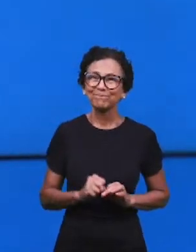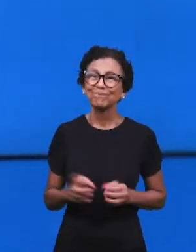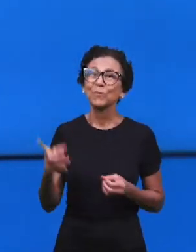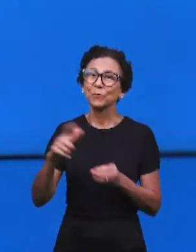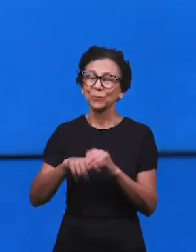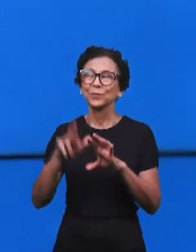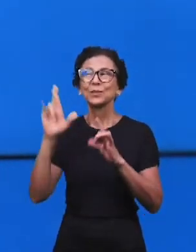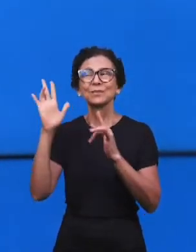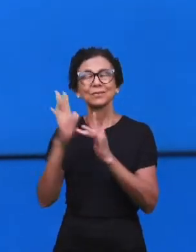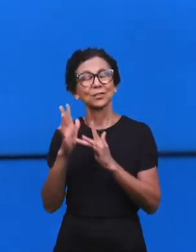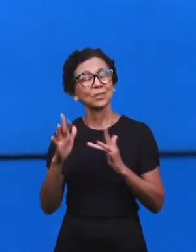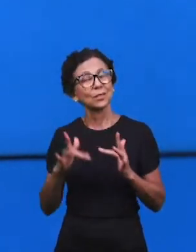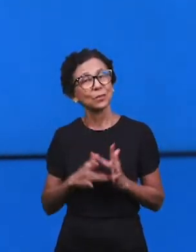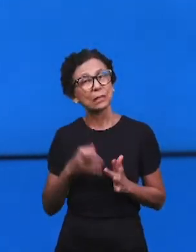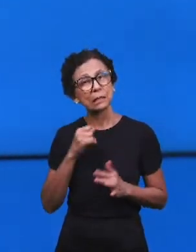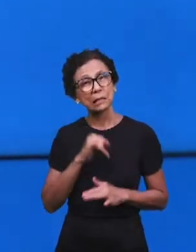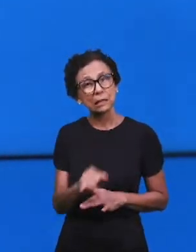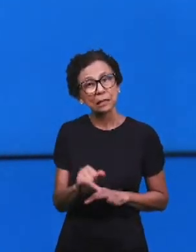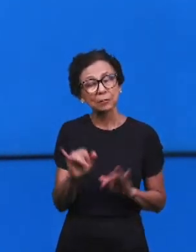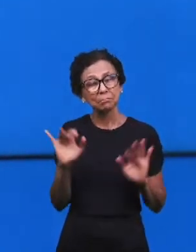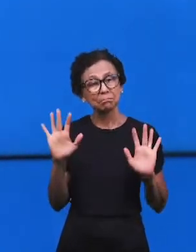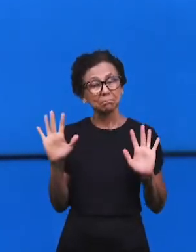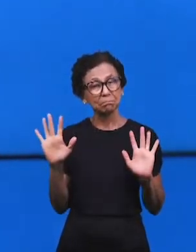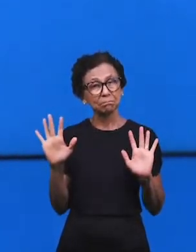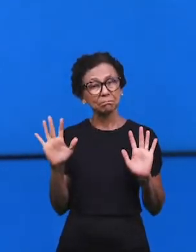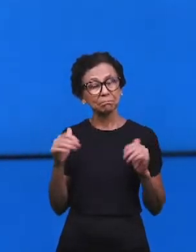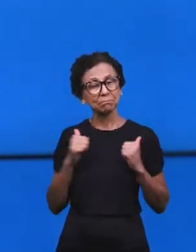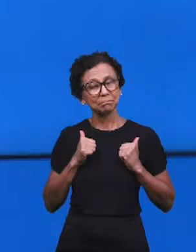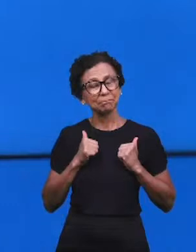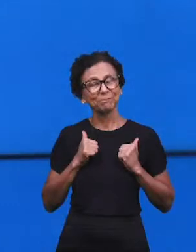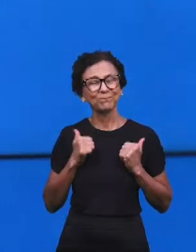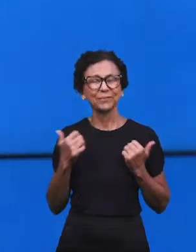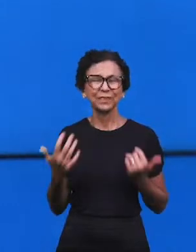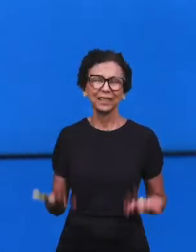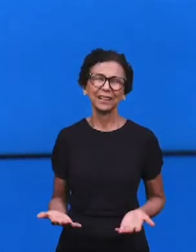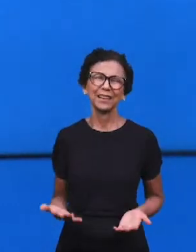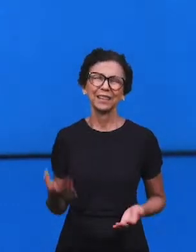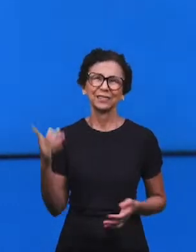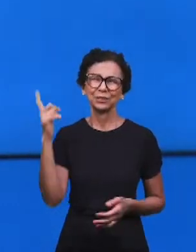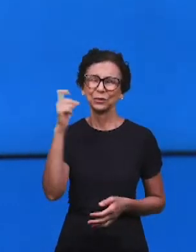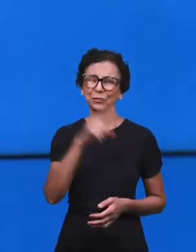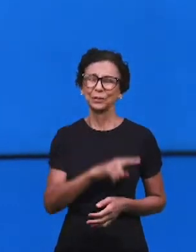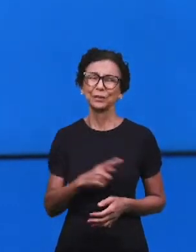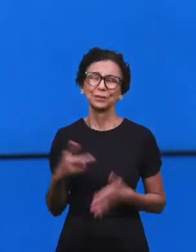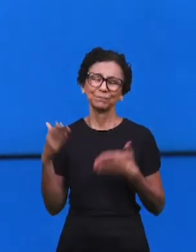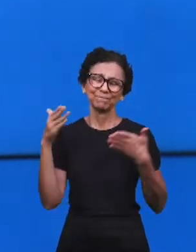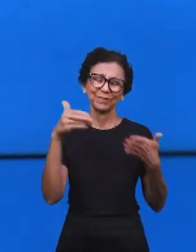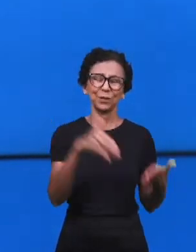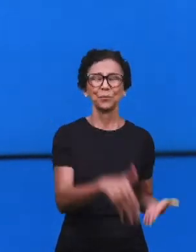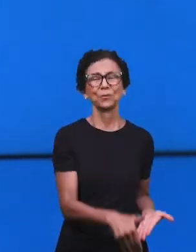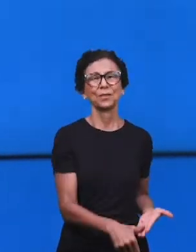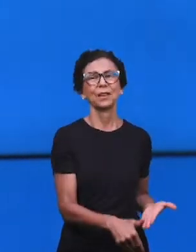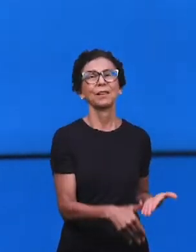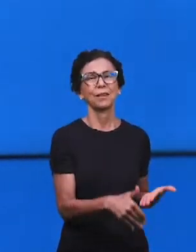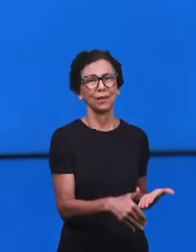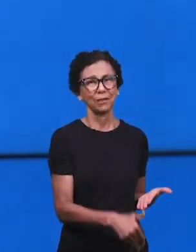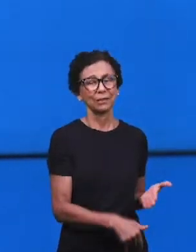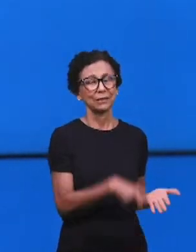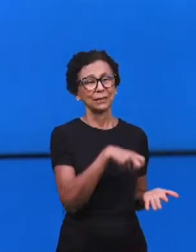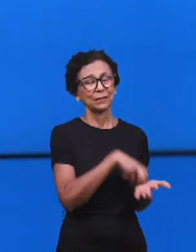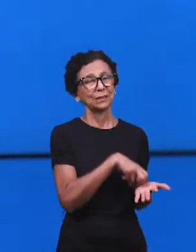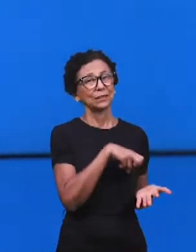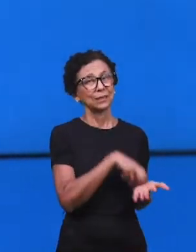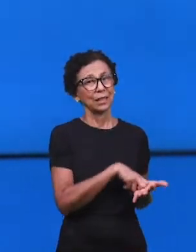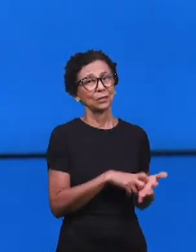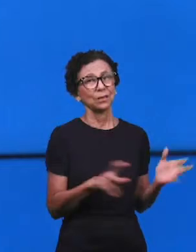se preparar, vai naturalmente cair na situação de uma igreja infiel que sofrerá os juízos relacionados no texto